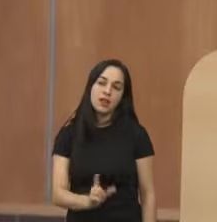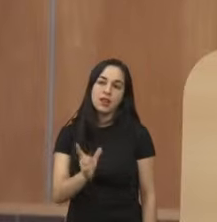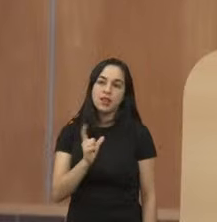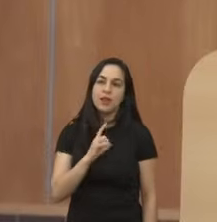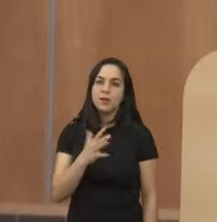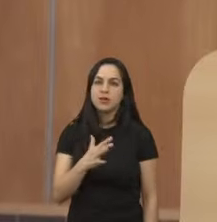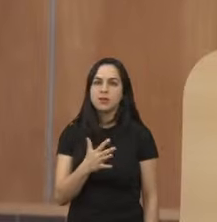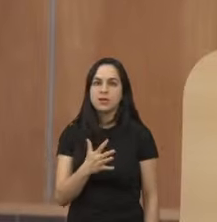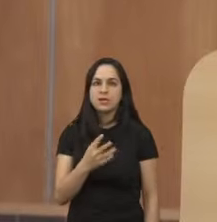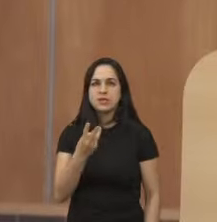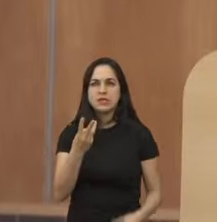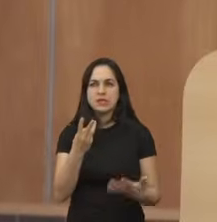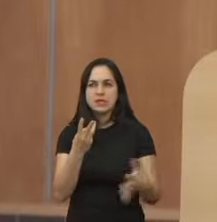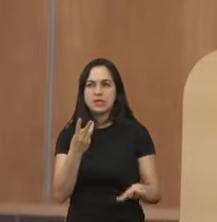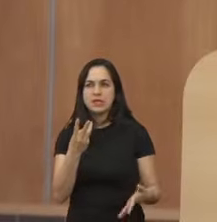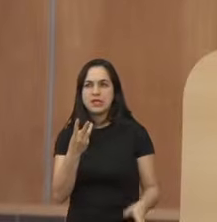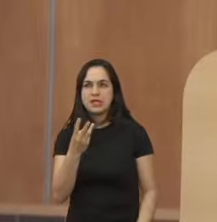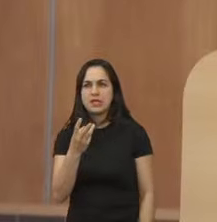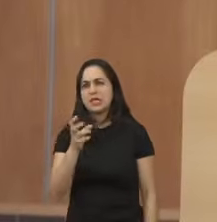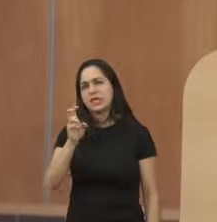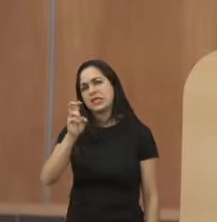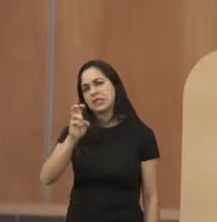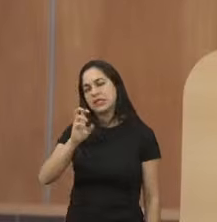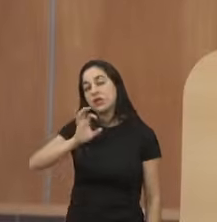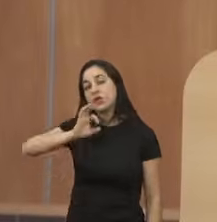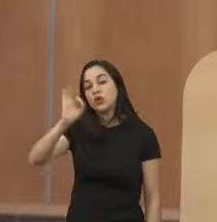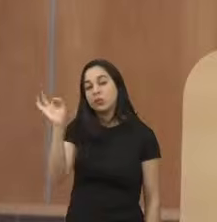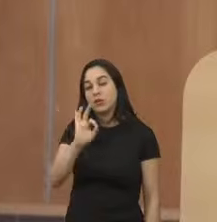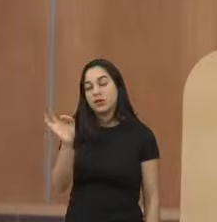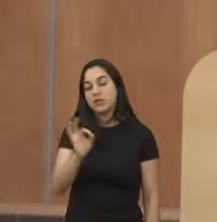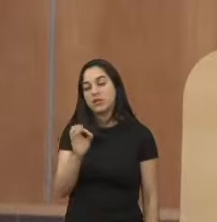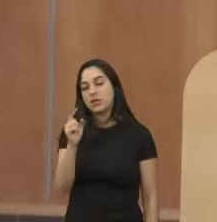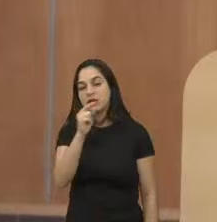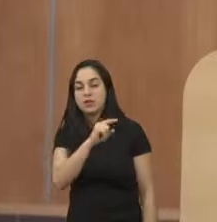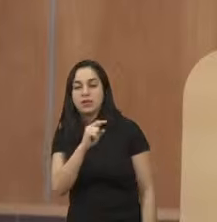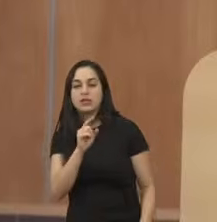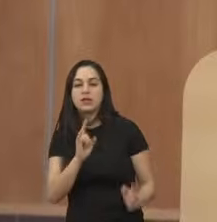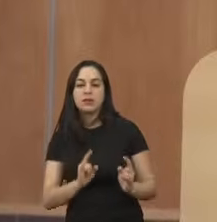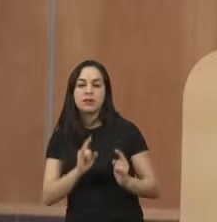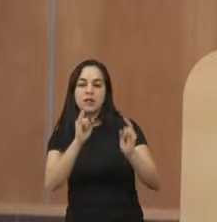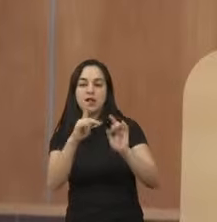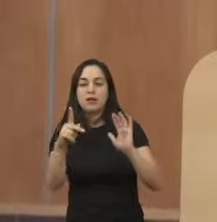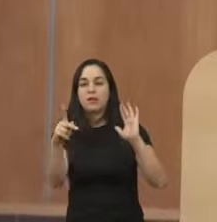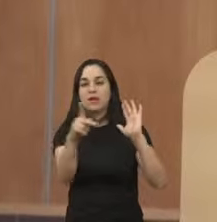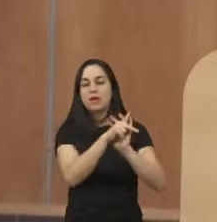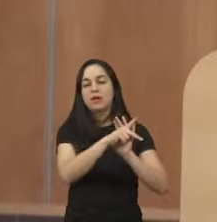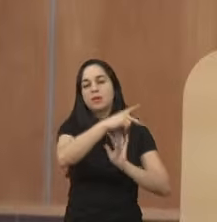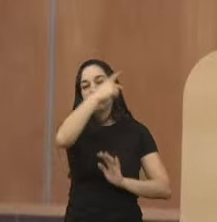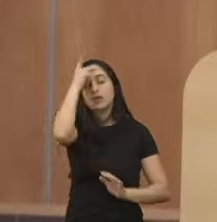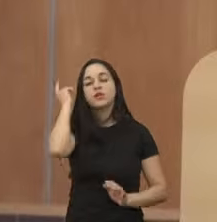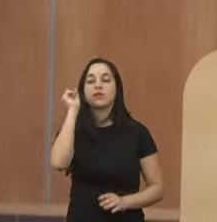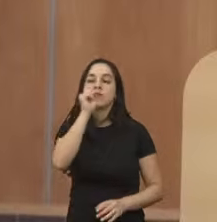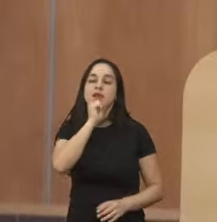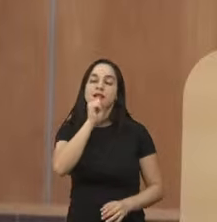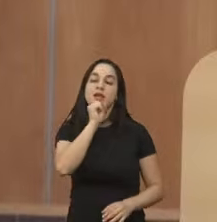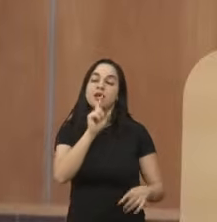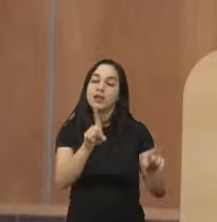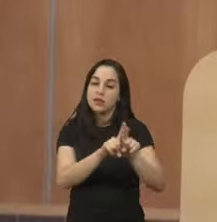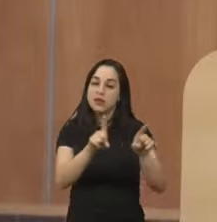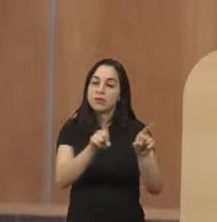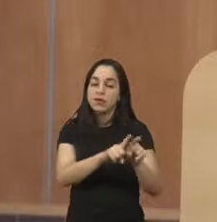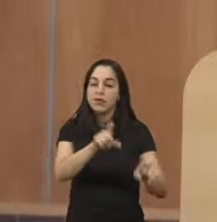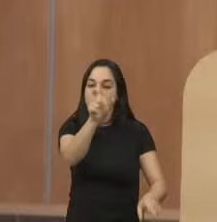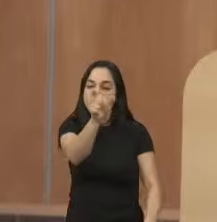3 a 5% desses empreendimentos, né, desses apartamentos, vão ser destinados para pessoas que são idosas e pessoas